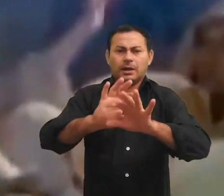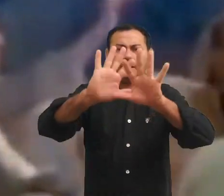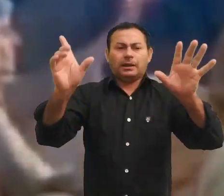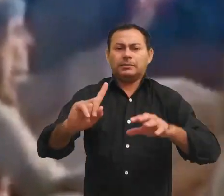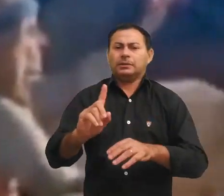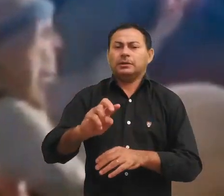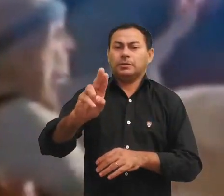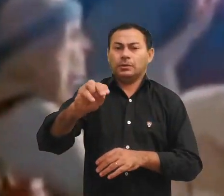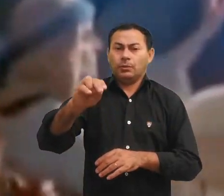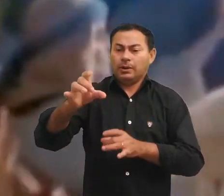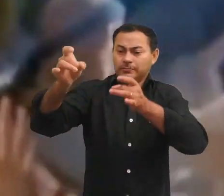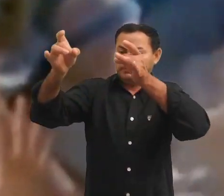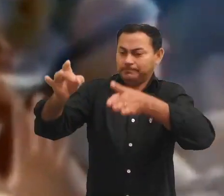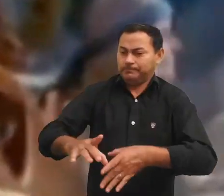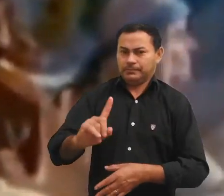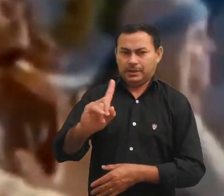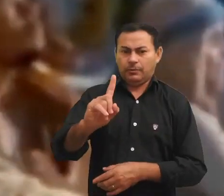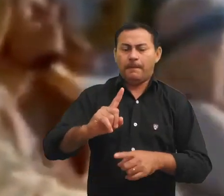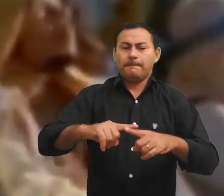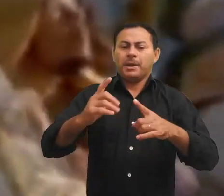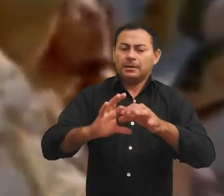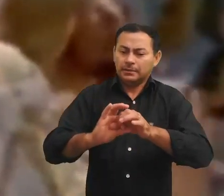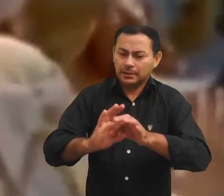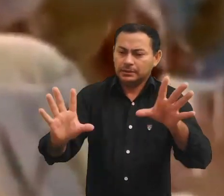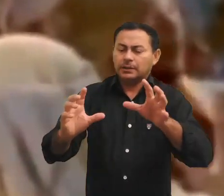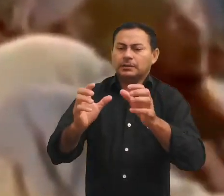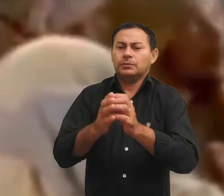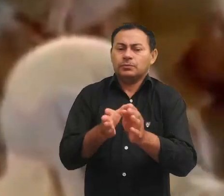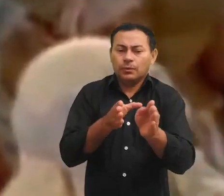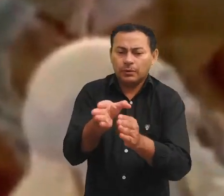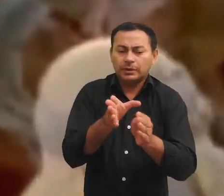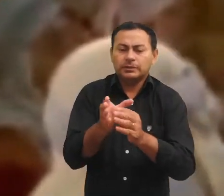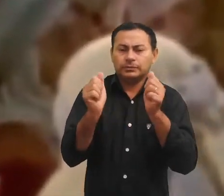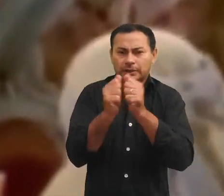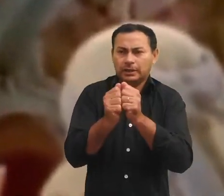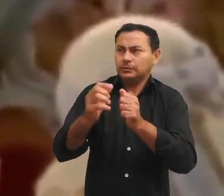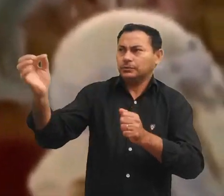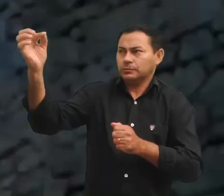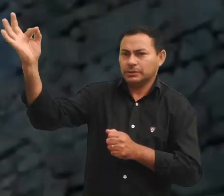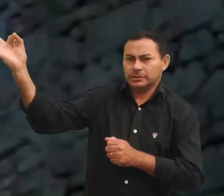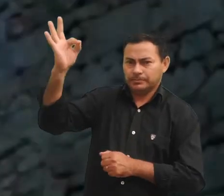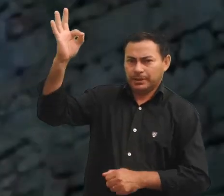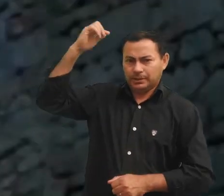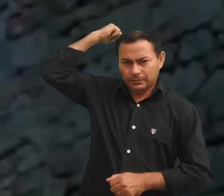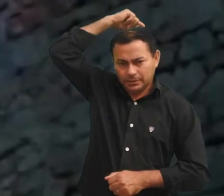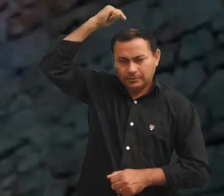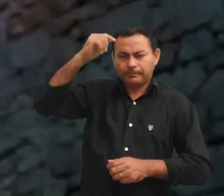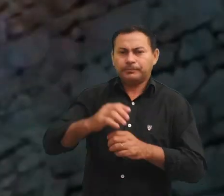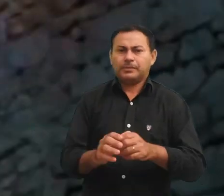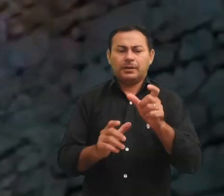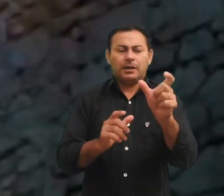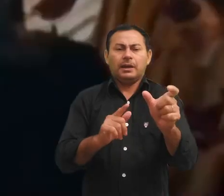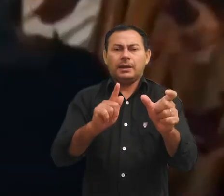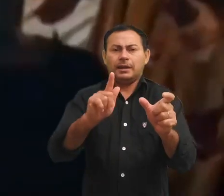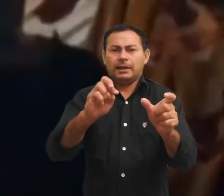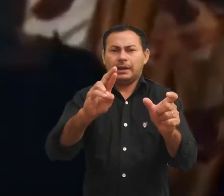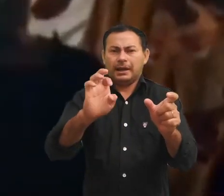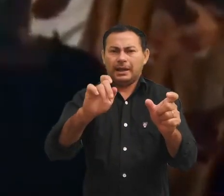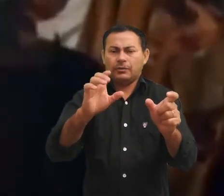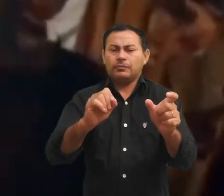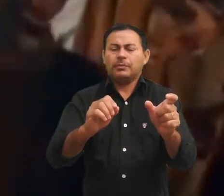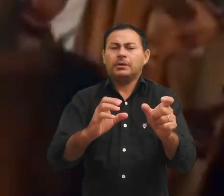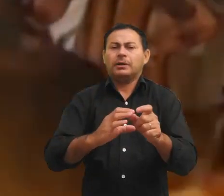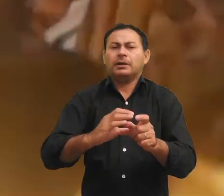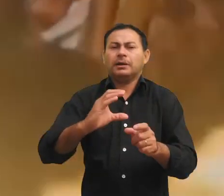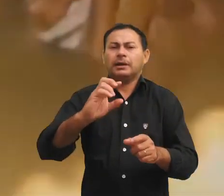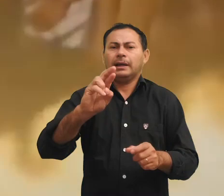claro que não os abandonaria, mas lhes deixaria o conselheiro, que ficaria ao lado deles. A palavra em